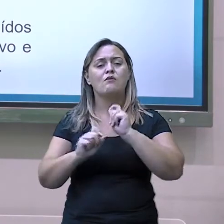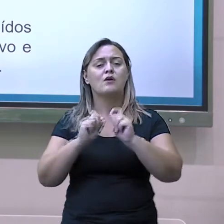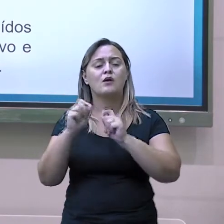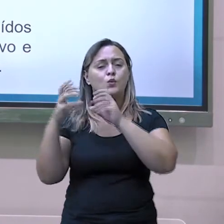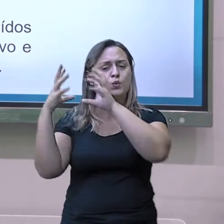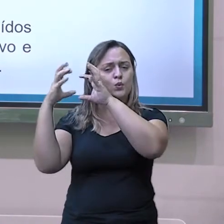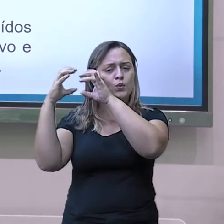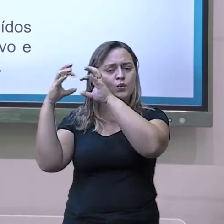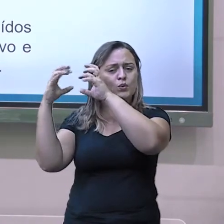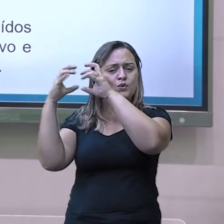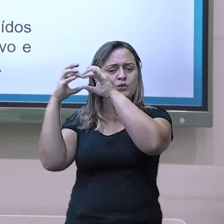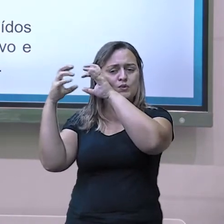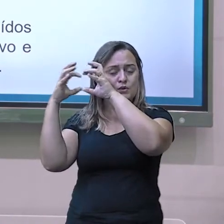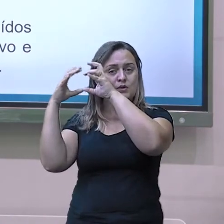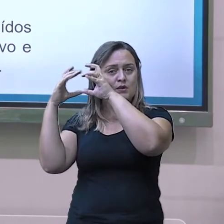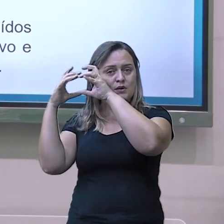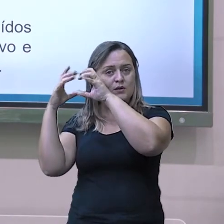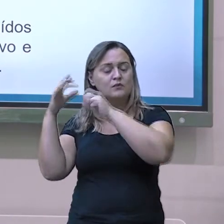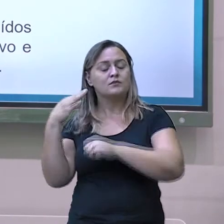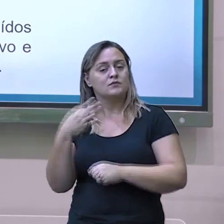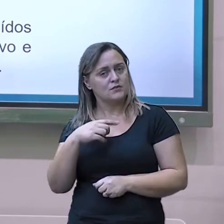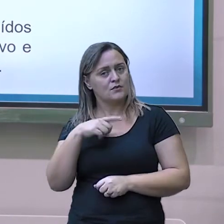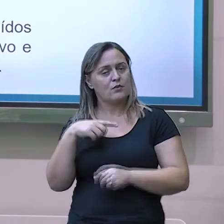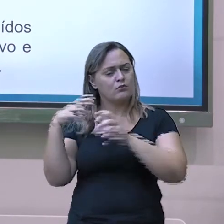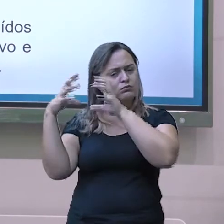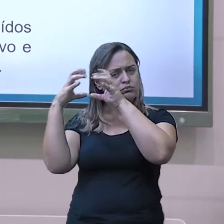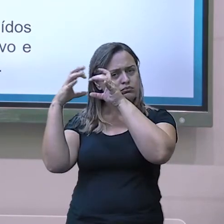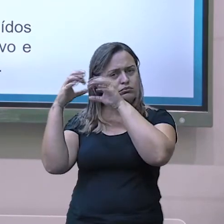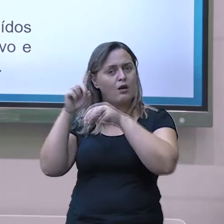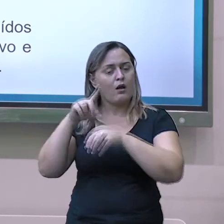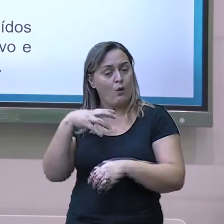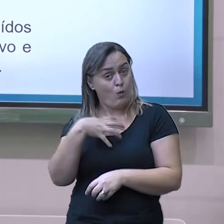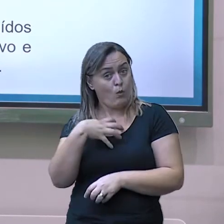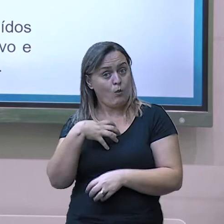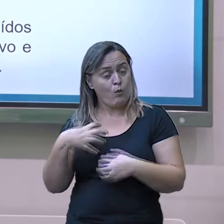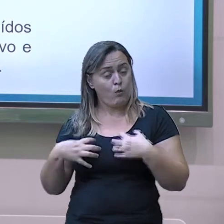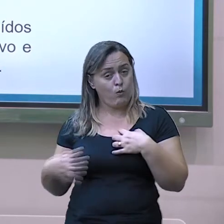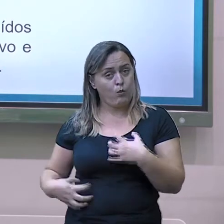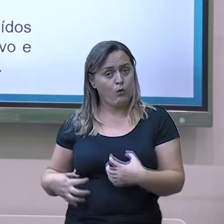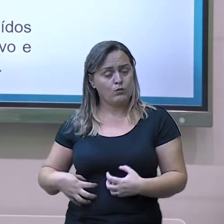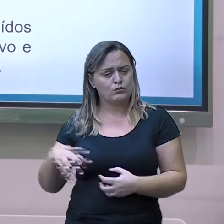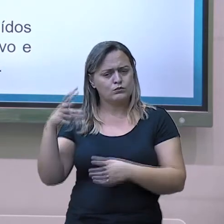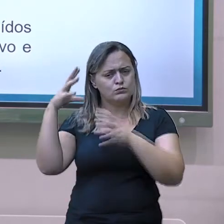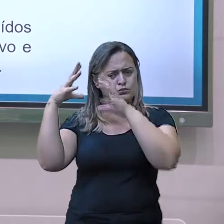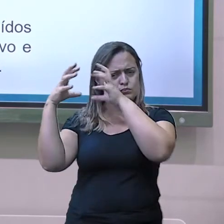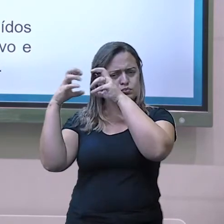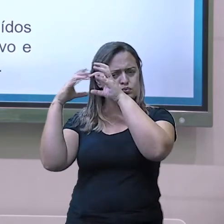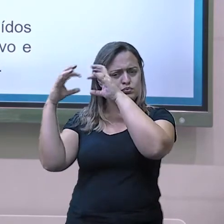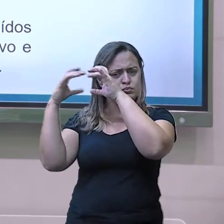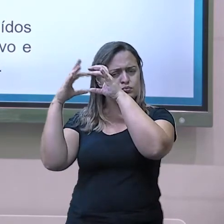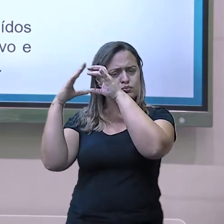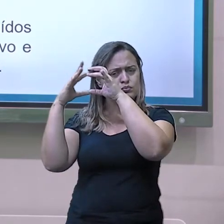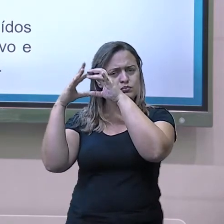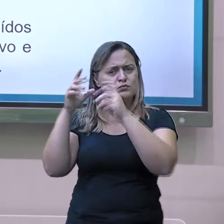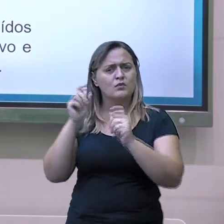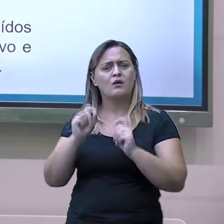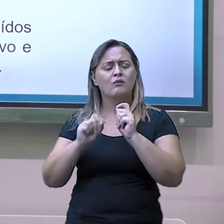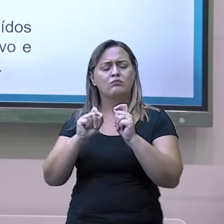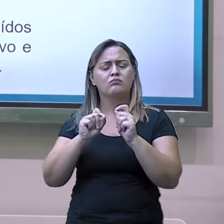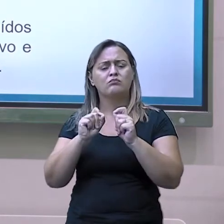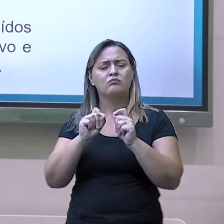o cérebro. Sim, o cérebro é um órgão. O cérebro é protegido por